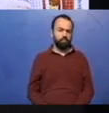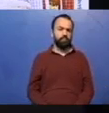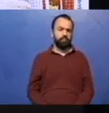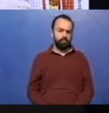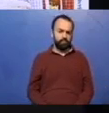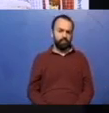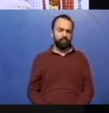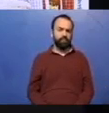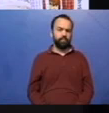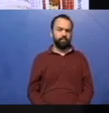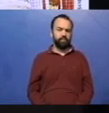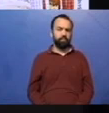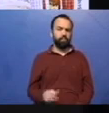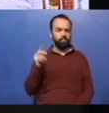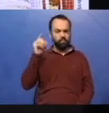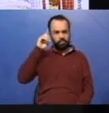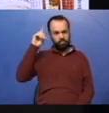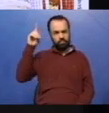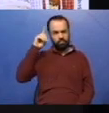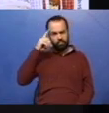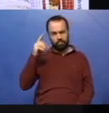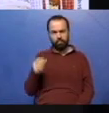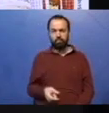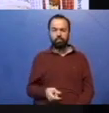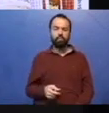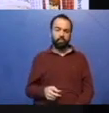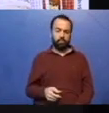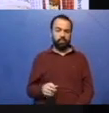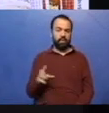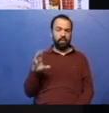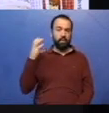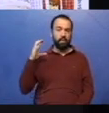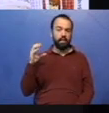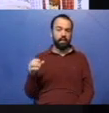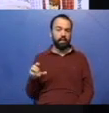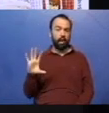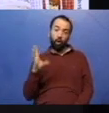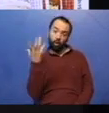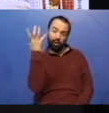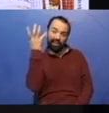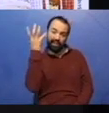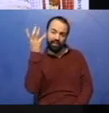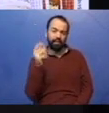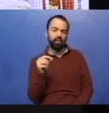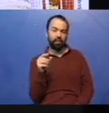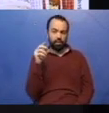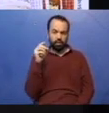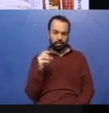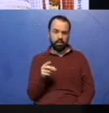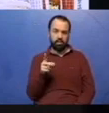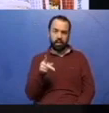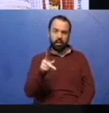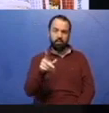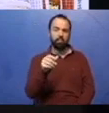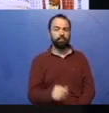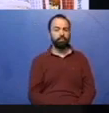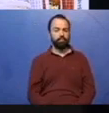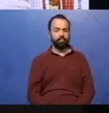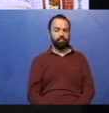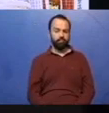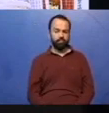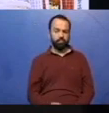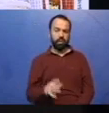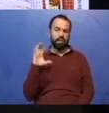gente. A nossa vida no dia a dia também tem ciência. Desde a hora que você acorda até a hora que você dorme. A ciência